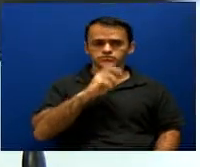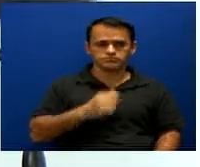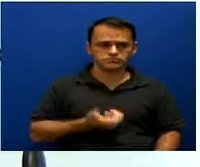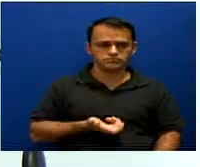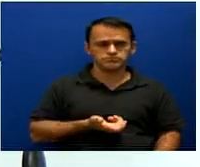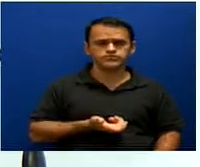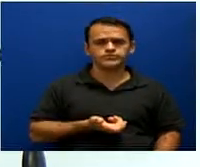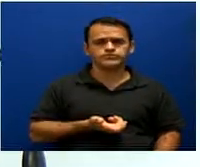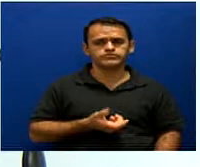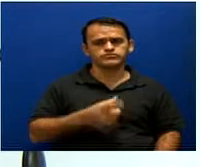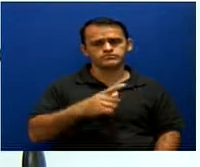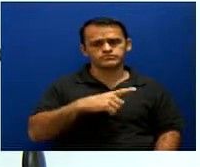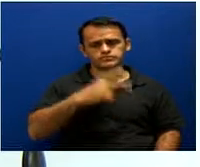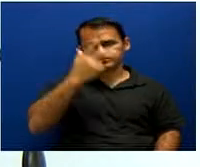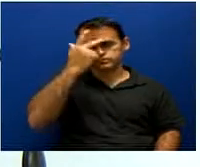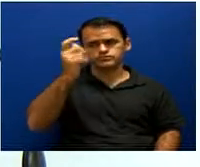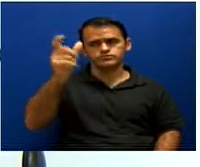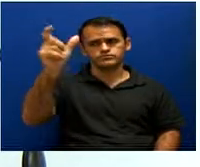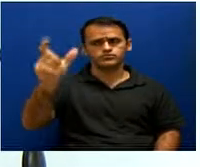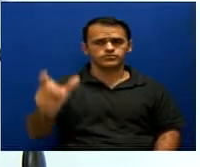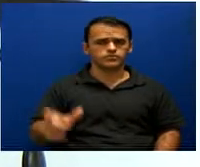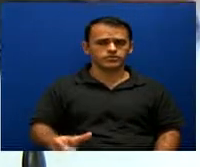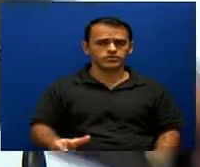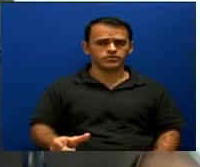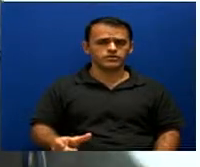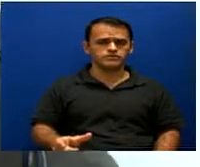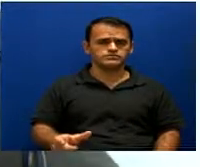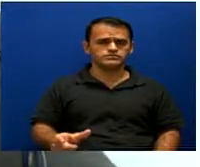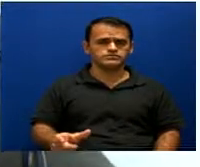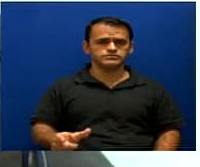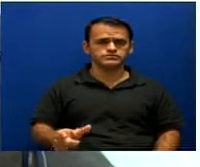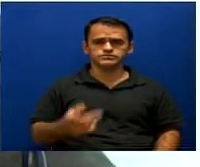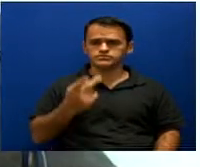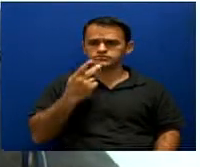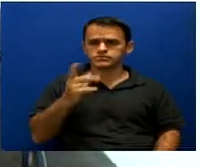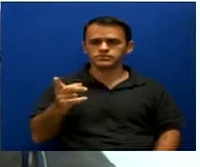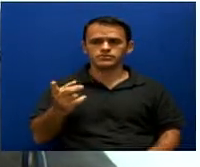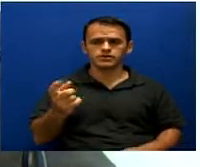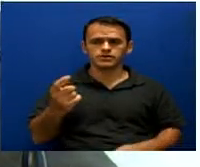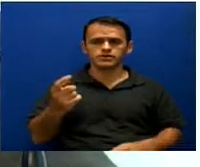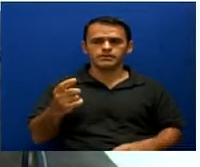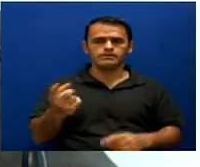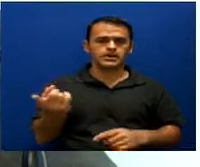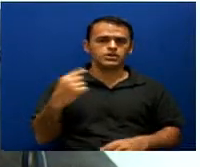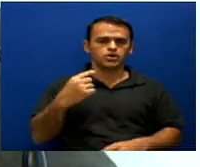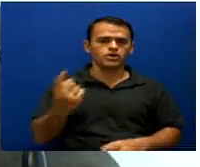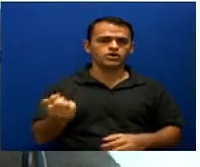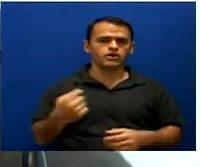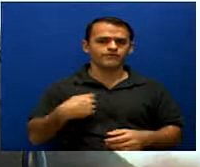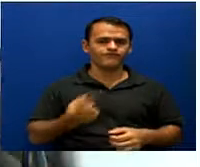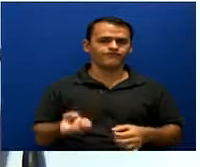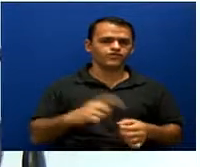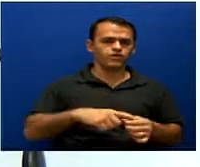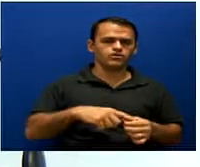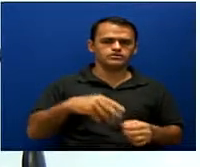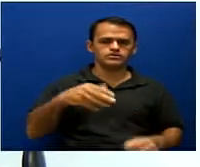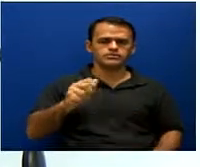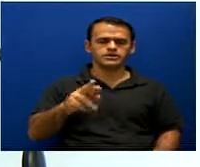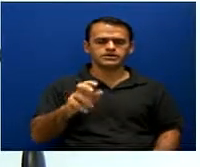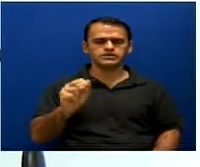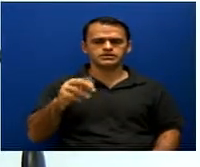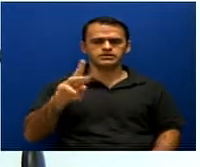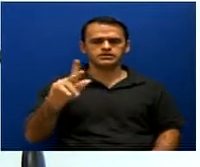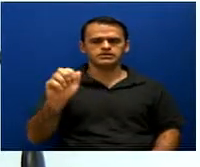Tanto é que um munícipe me mandou voltar para o Maranhão, na época. Quando eu fiz